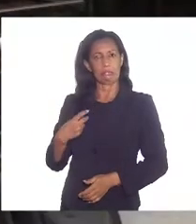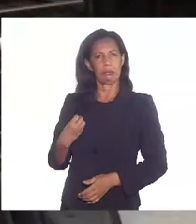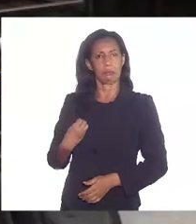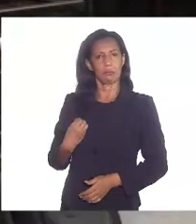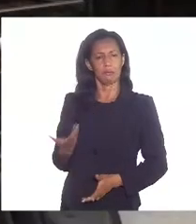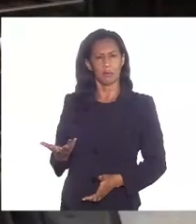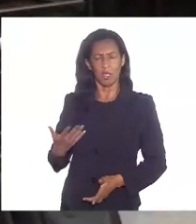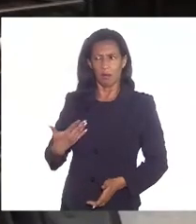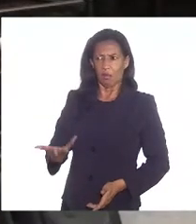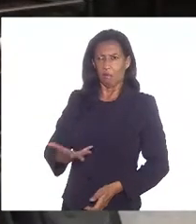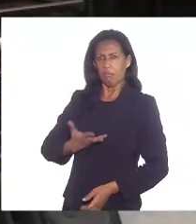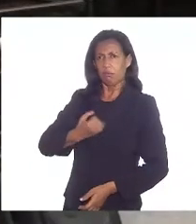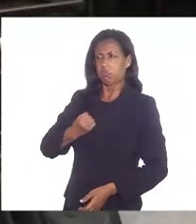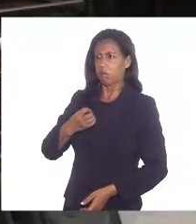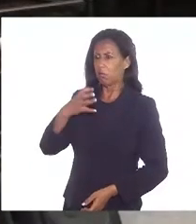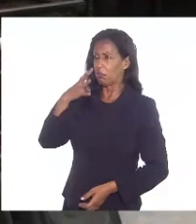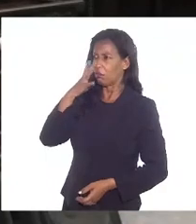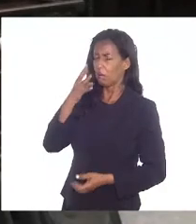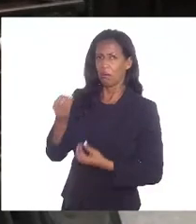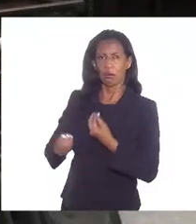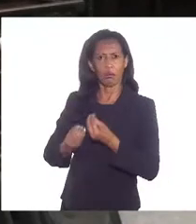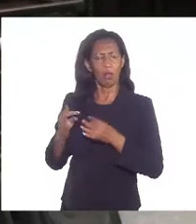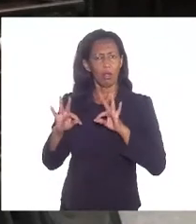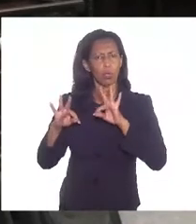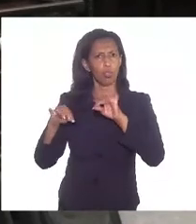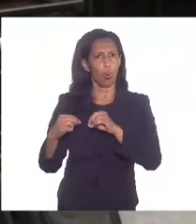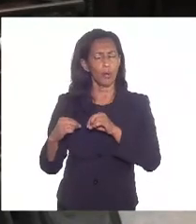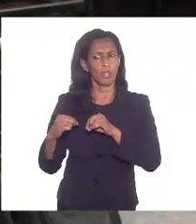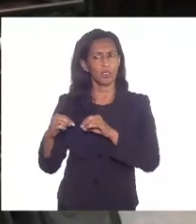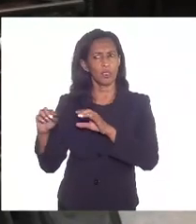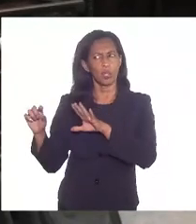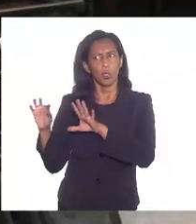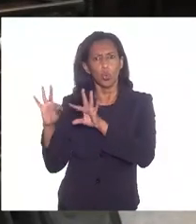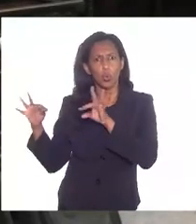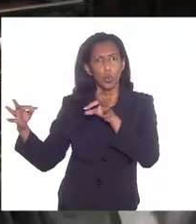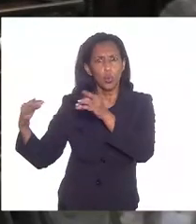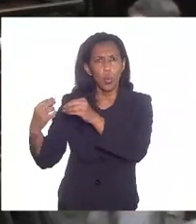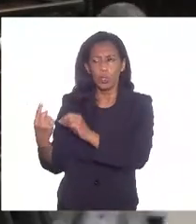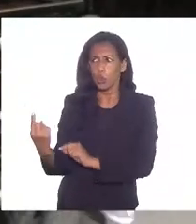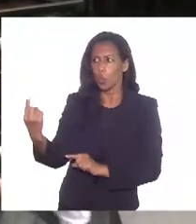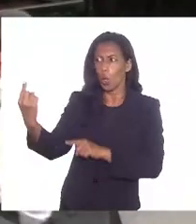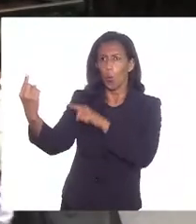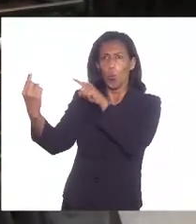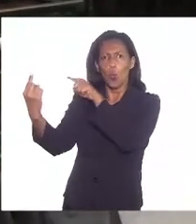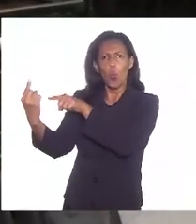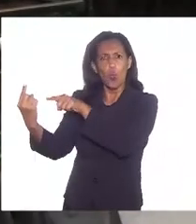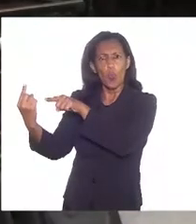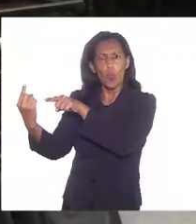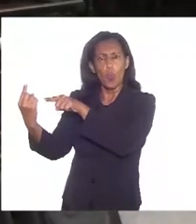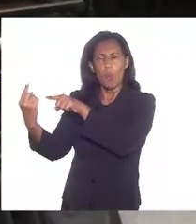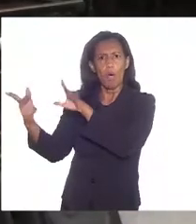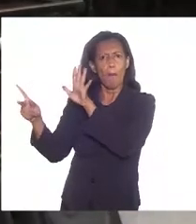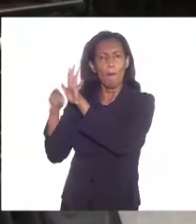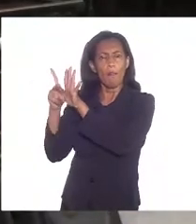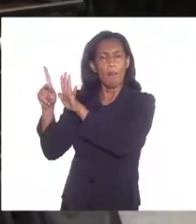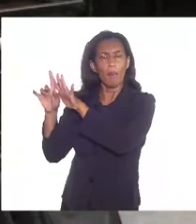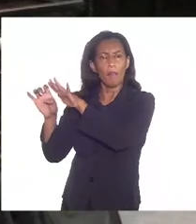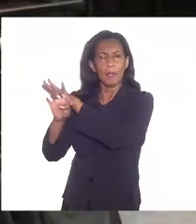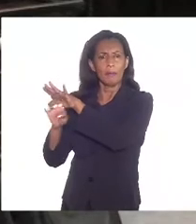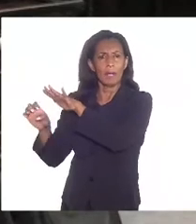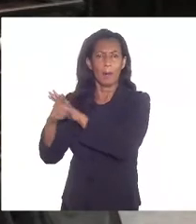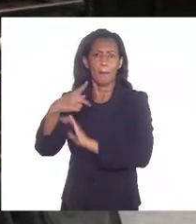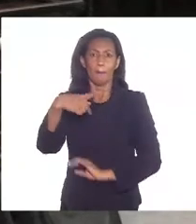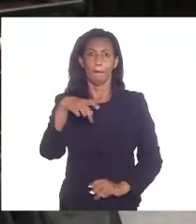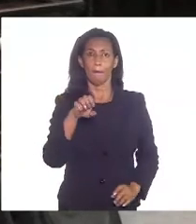surpresa? Todas, exceto uma, não vendia para sua subsidiária, que era a